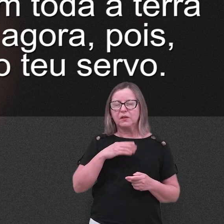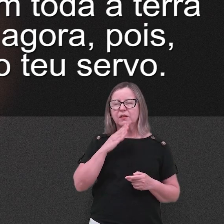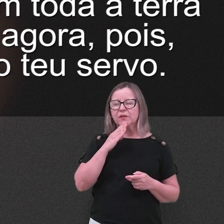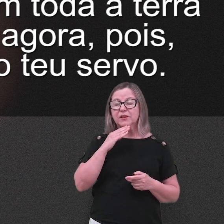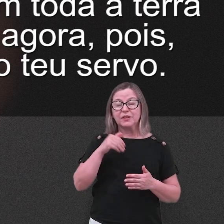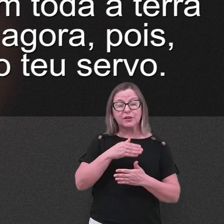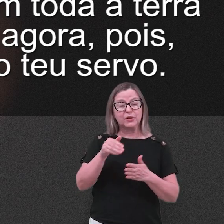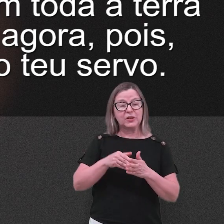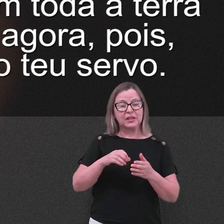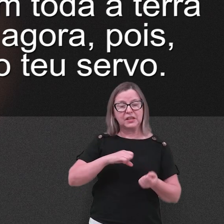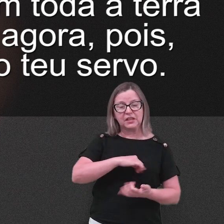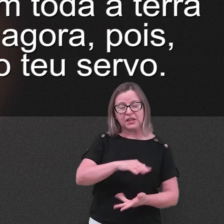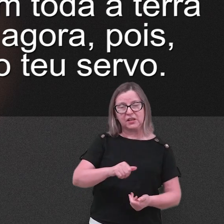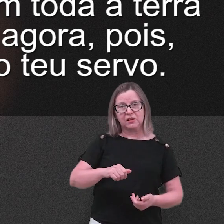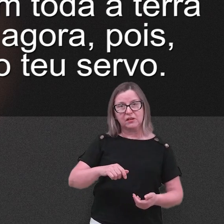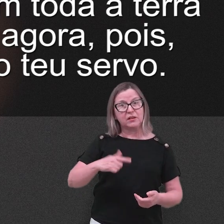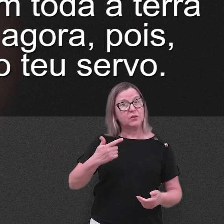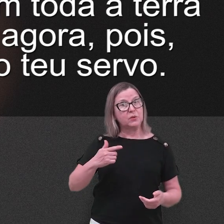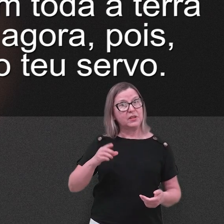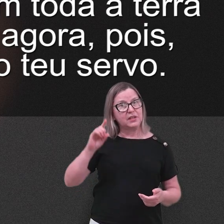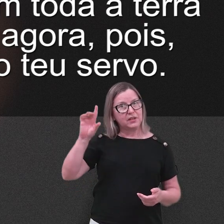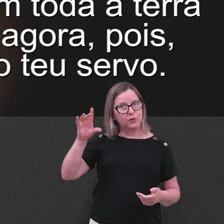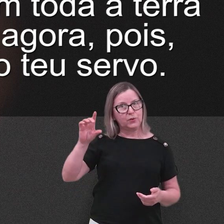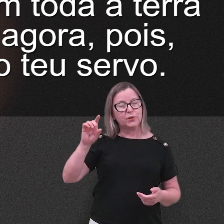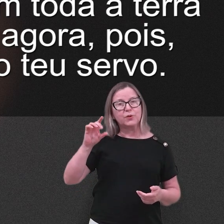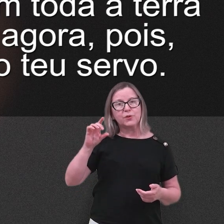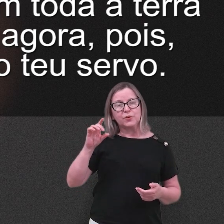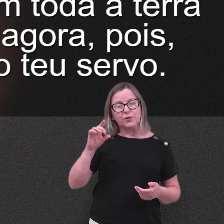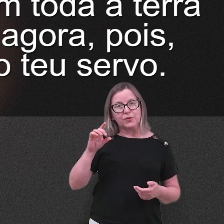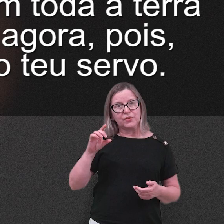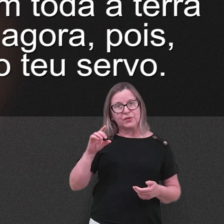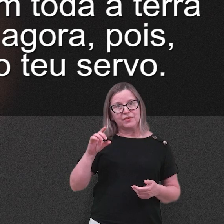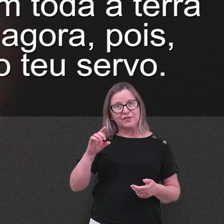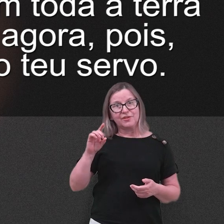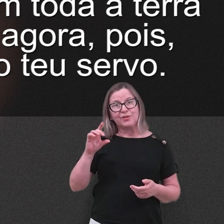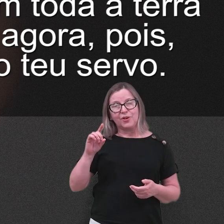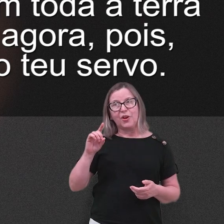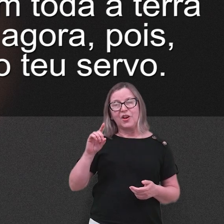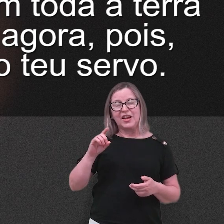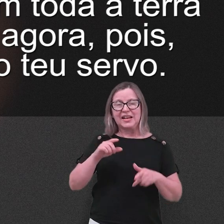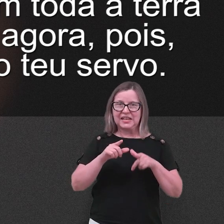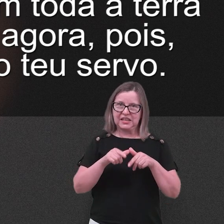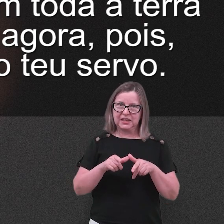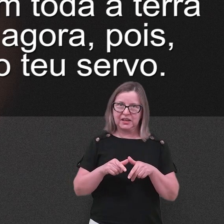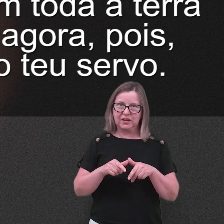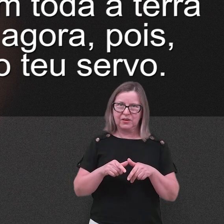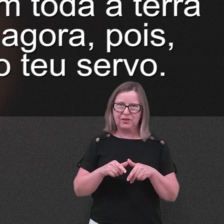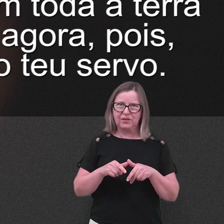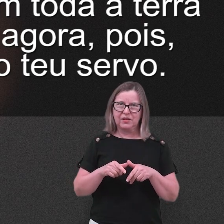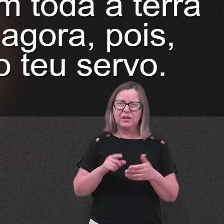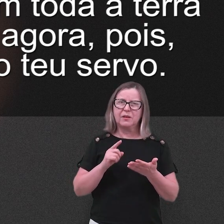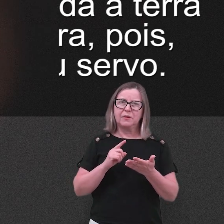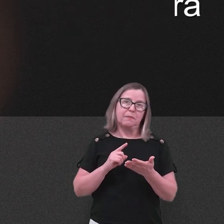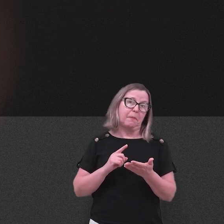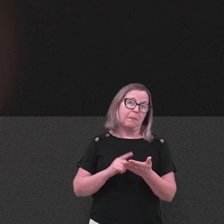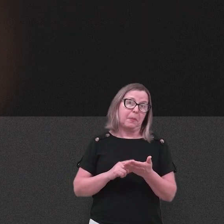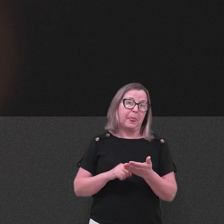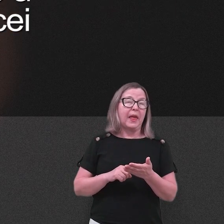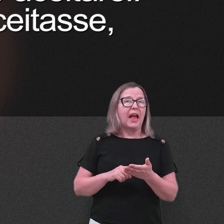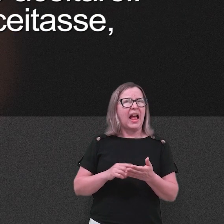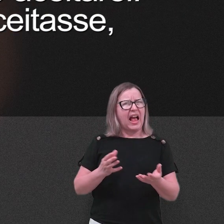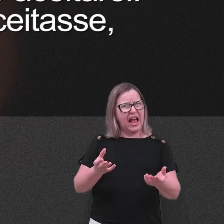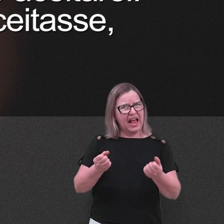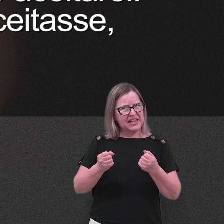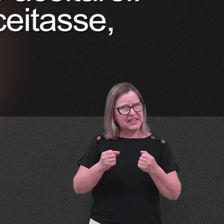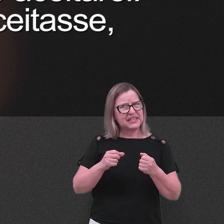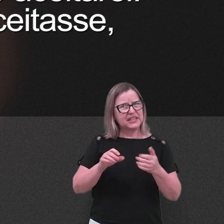terra não há Deus, senão Israel, em Israel. Agora, pois, te peço, aceites um presente do teu servo. Porém,